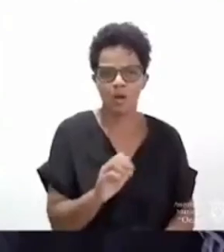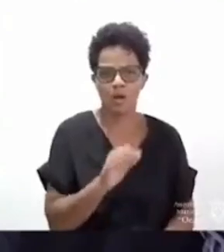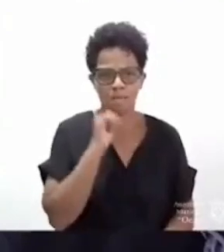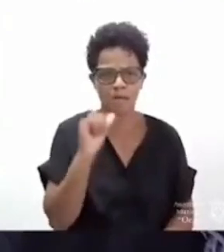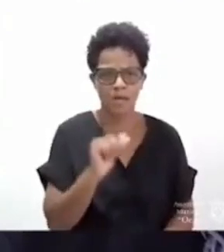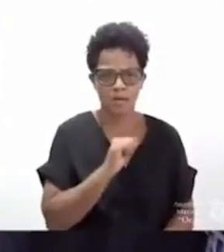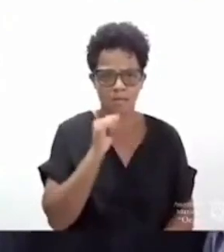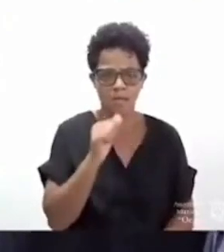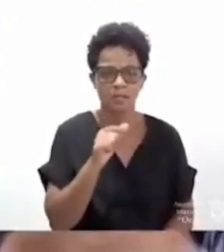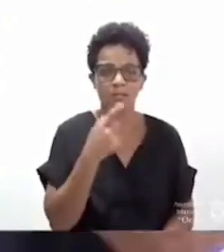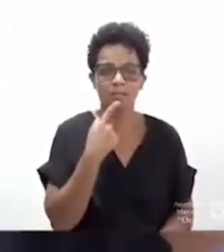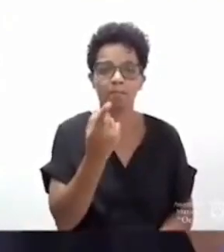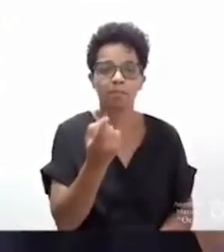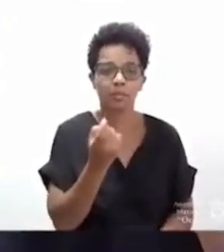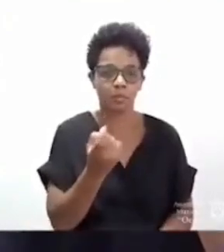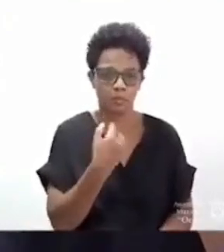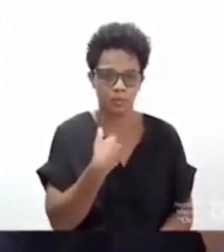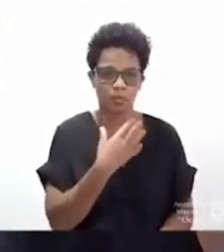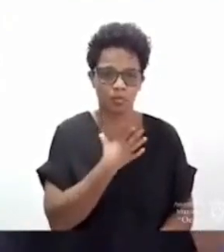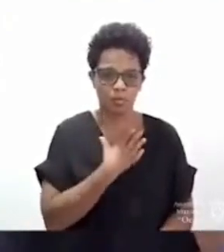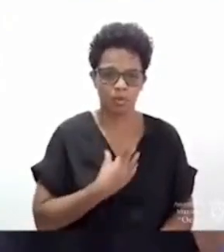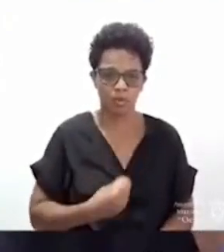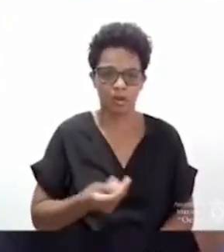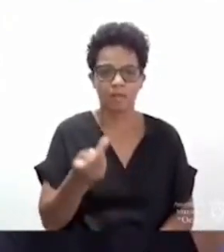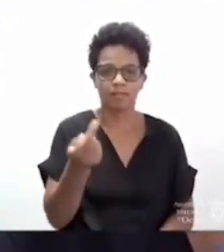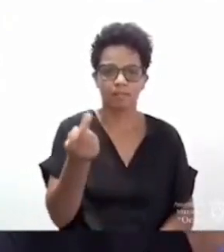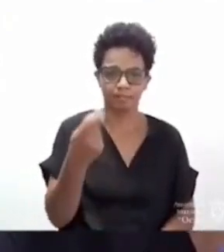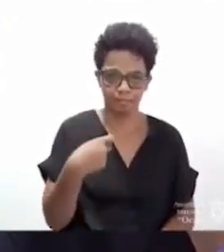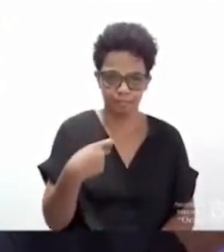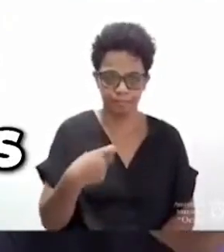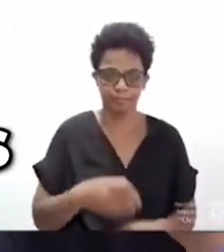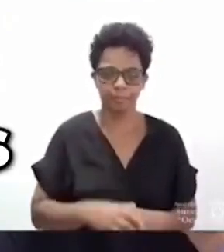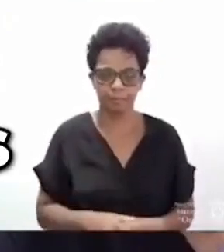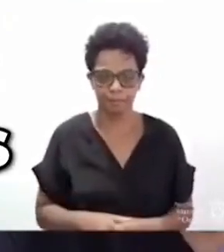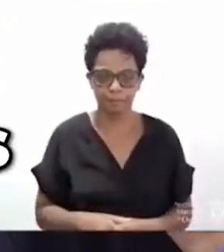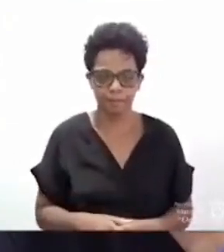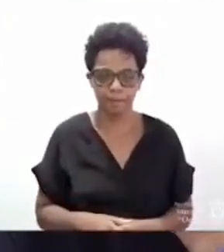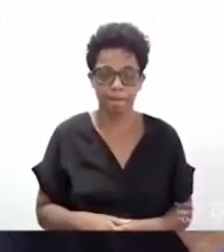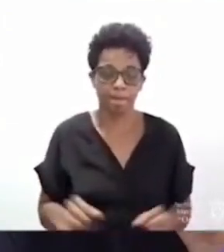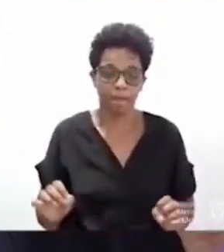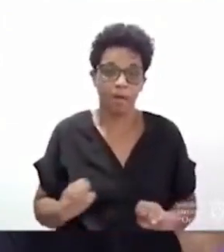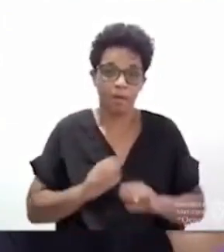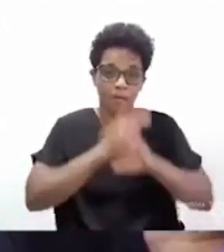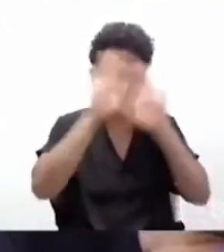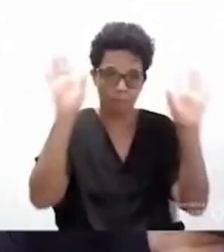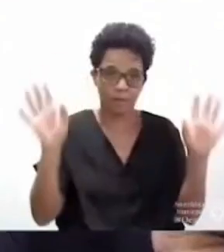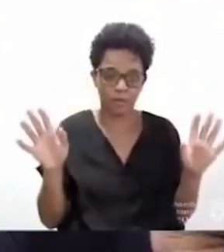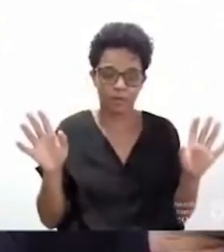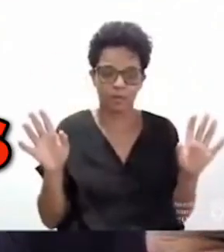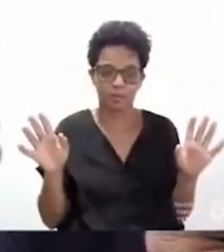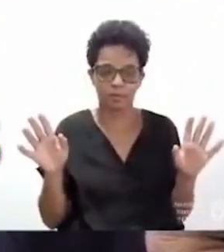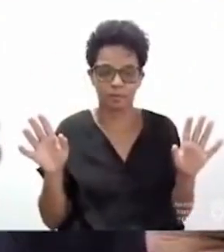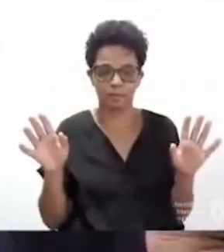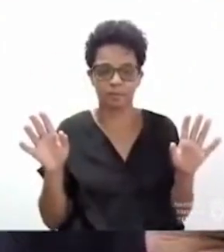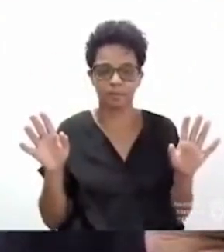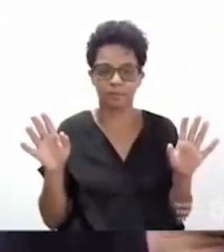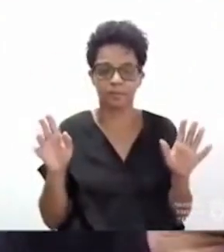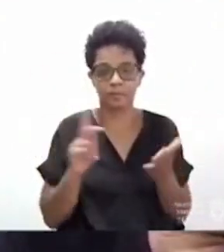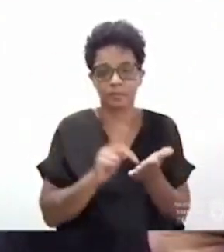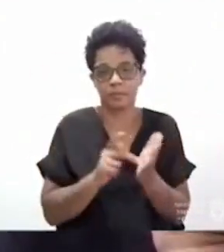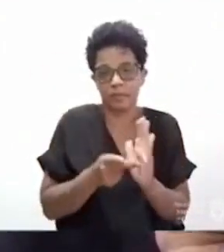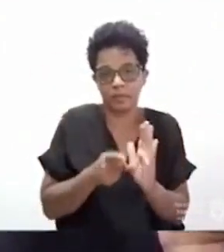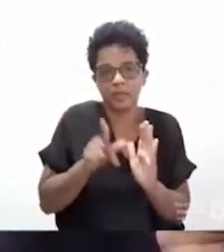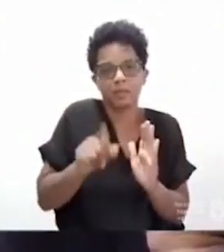estas questões gostaria de ter respostas que, obviamente, não são, são técnicas, mas